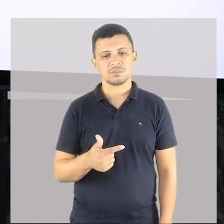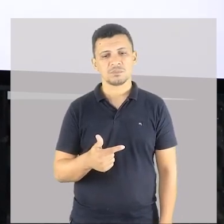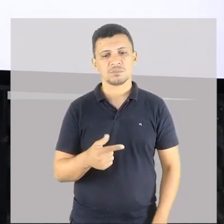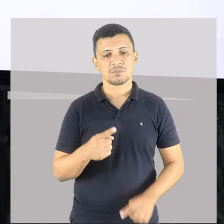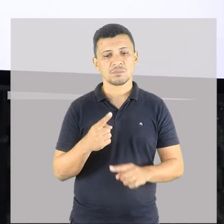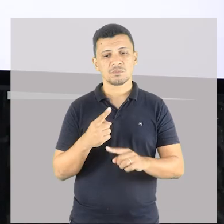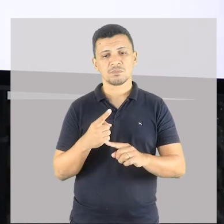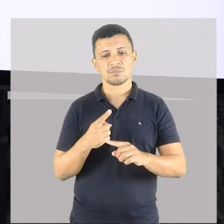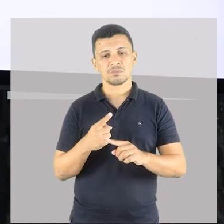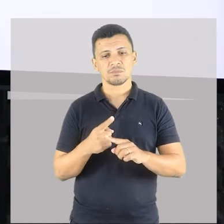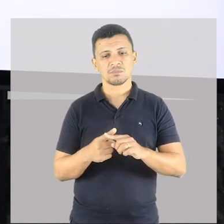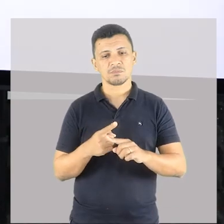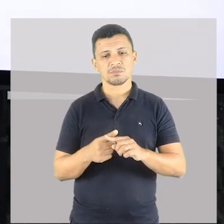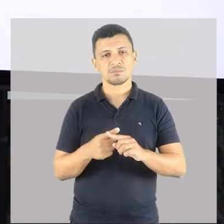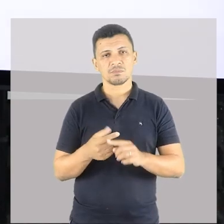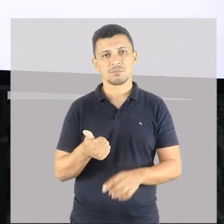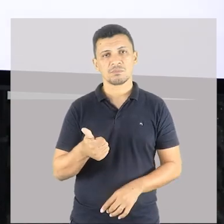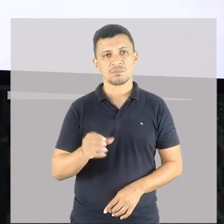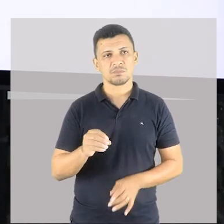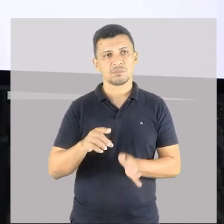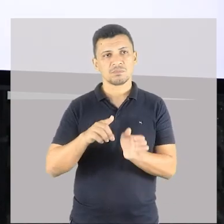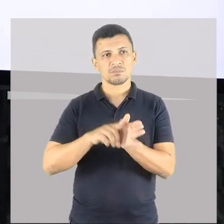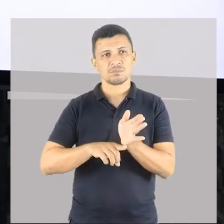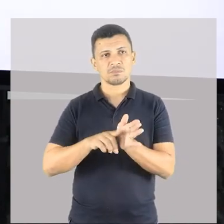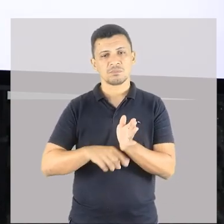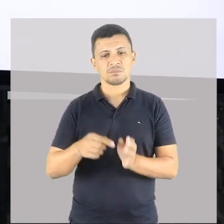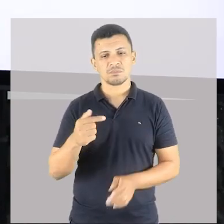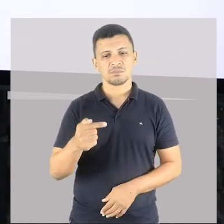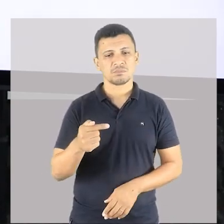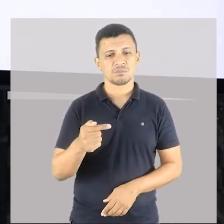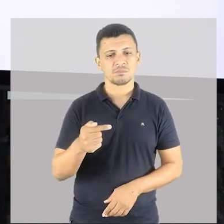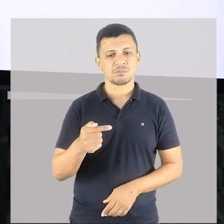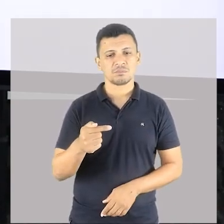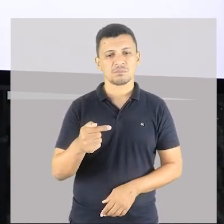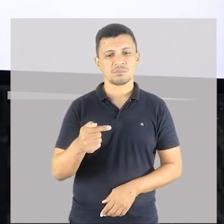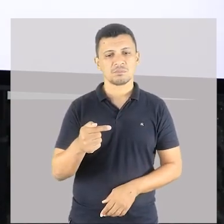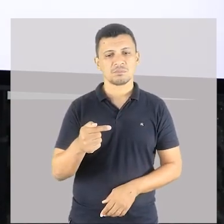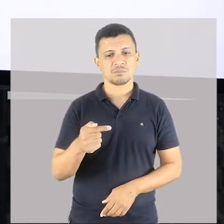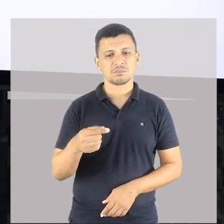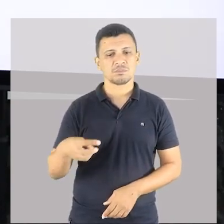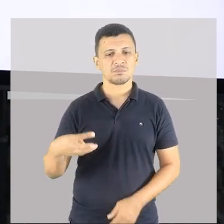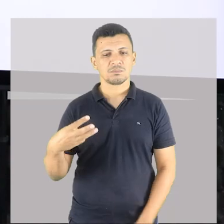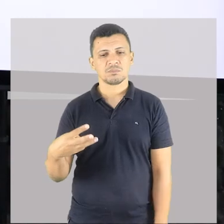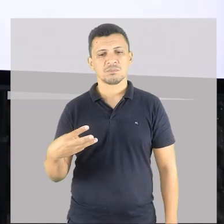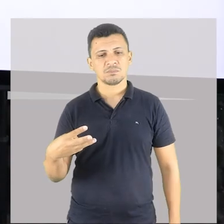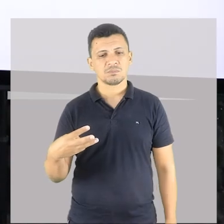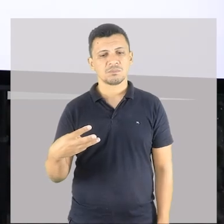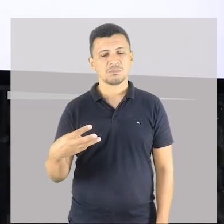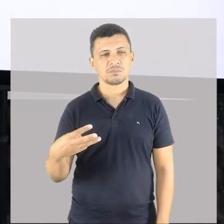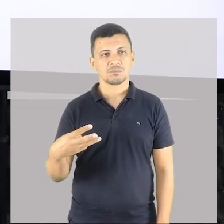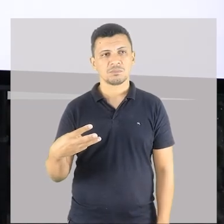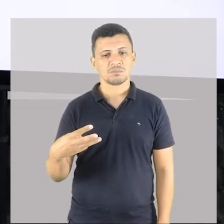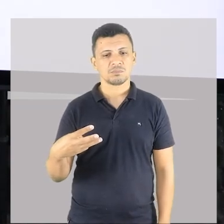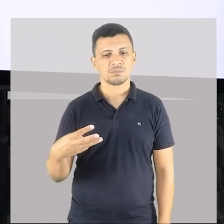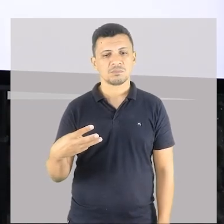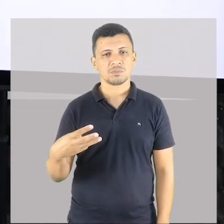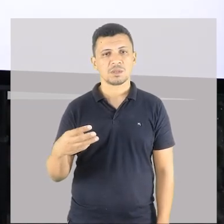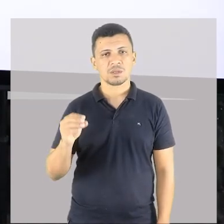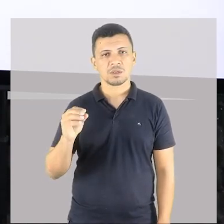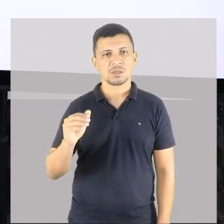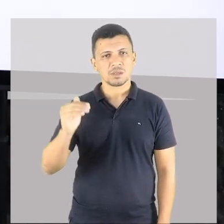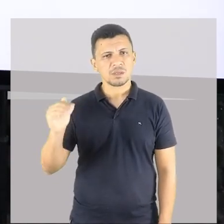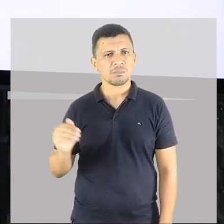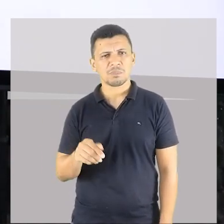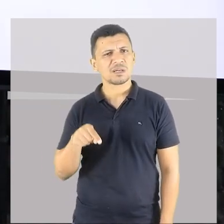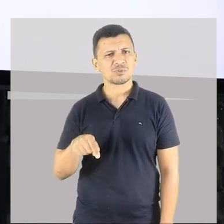10 elevado a menos 7 continua. Aqui no lugar do 9 é 3. Embaixo,